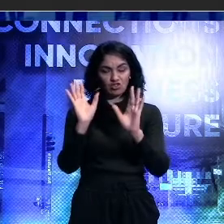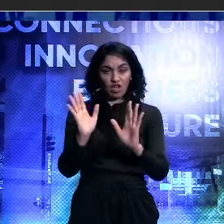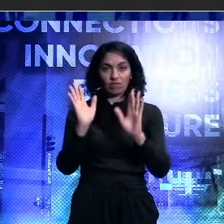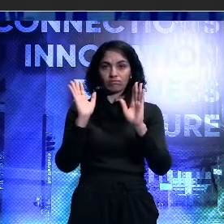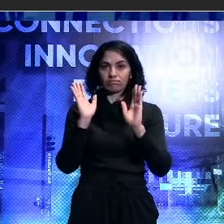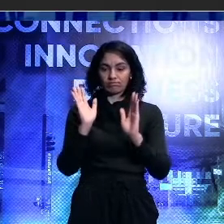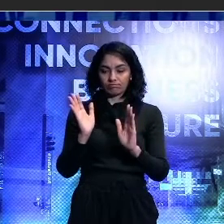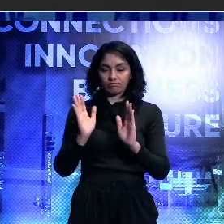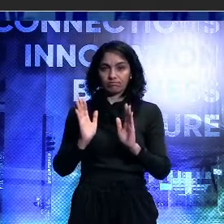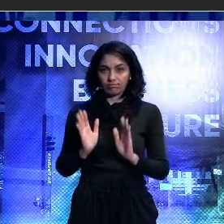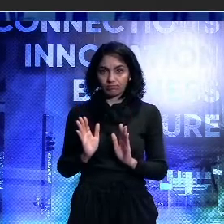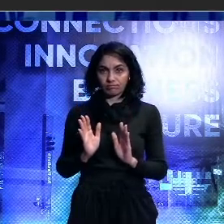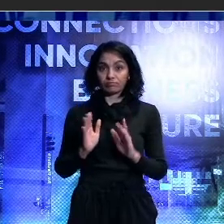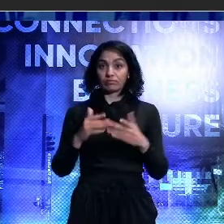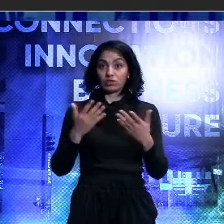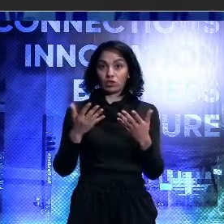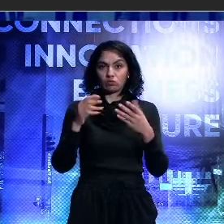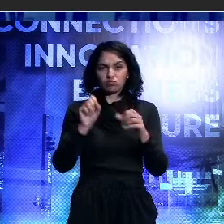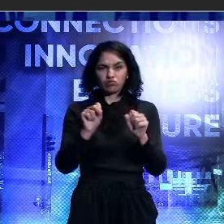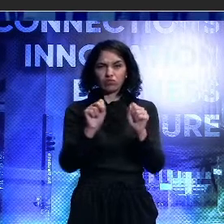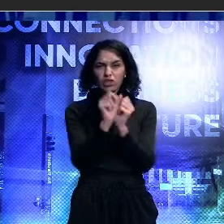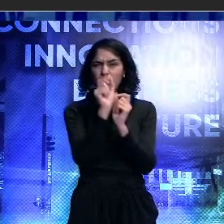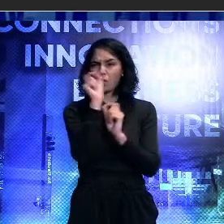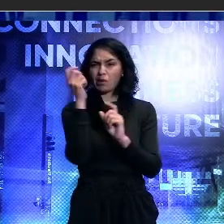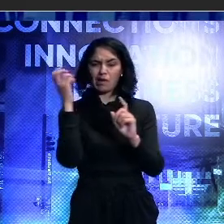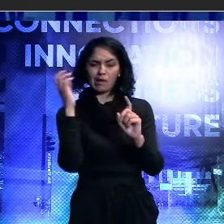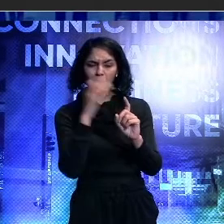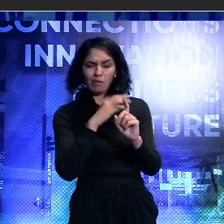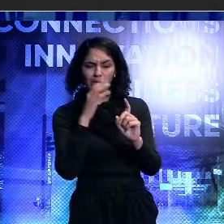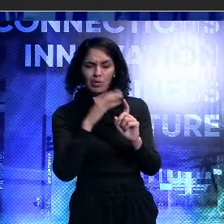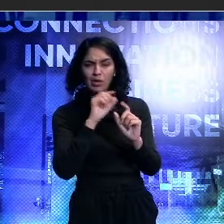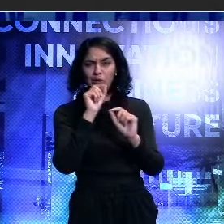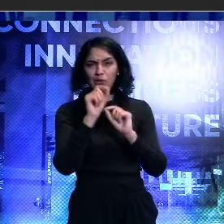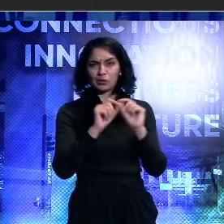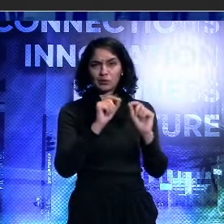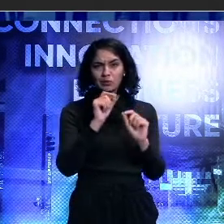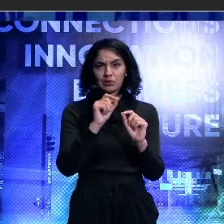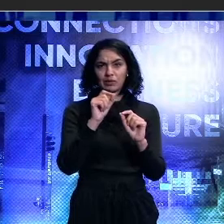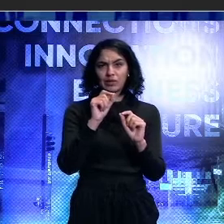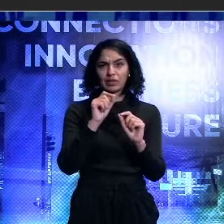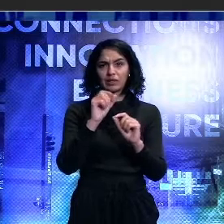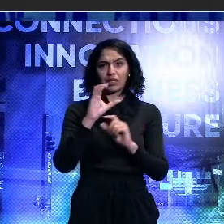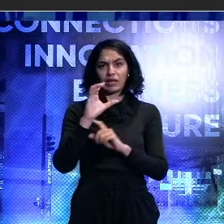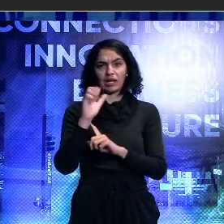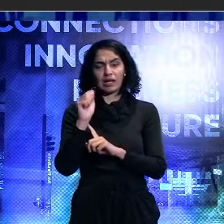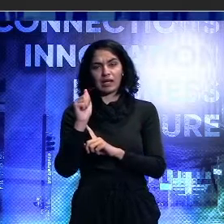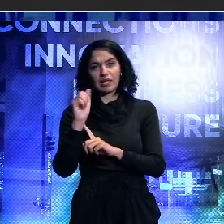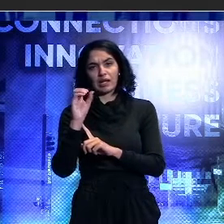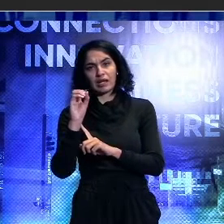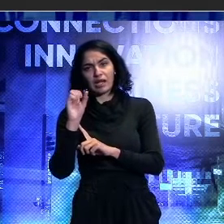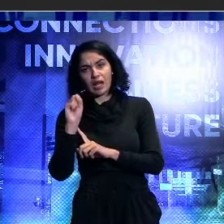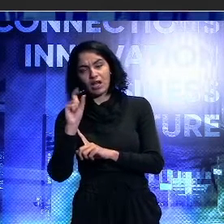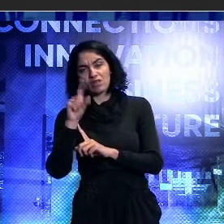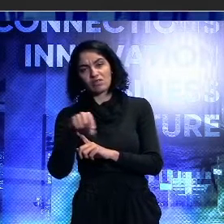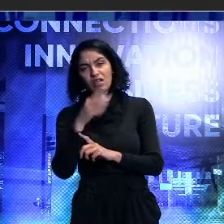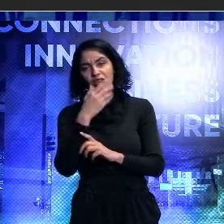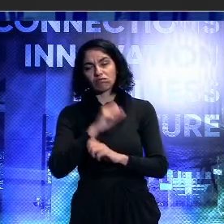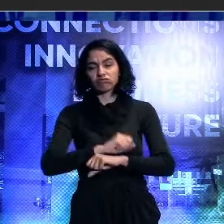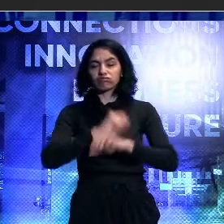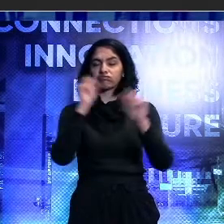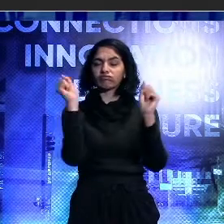vamos quebrar aquele mito de que Chaos Engineering é eu acordar de manhã, chegar na firma e